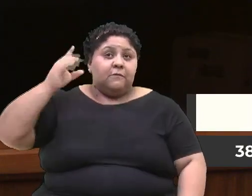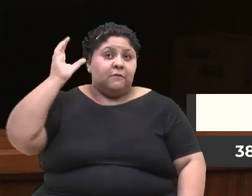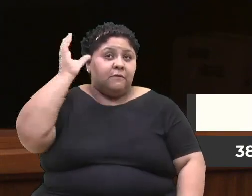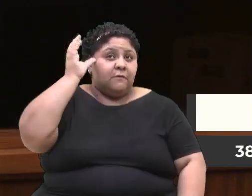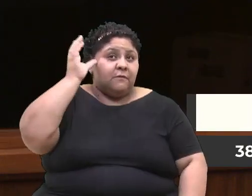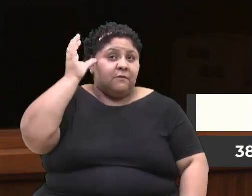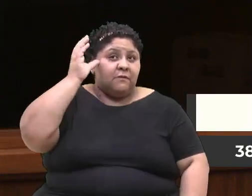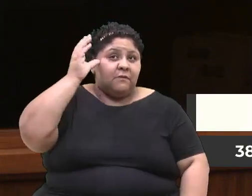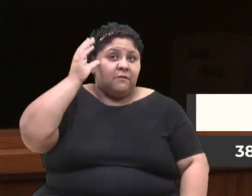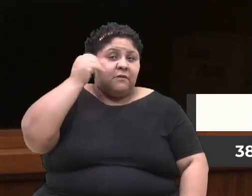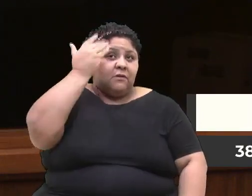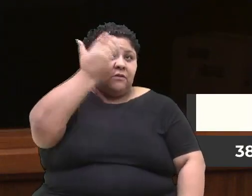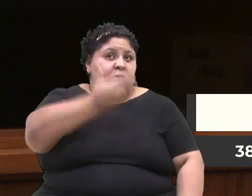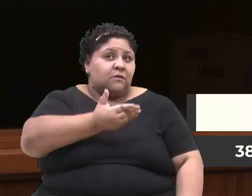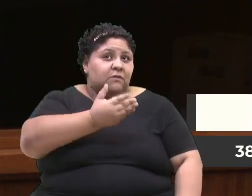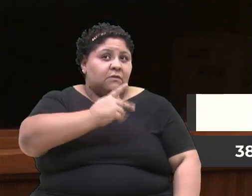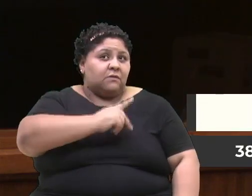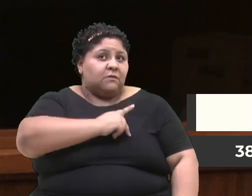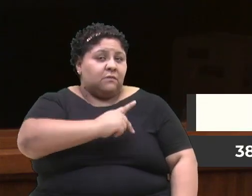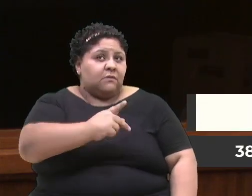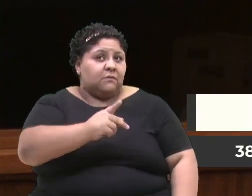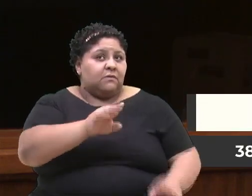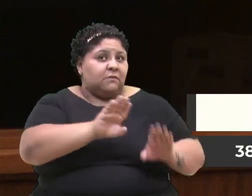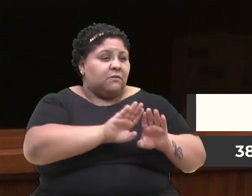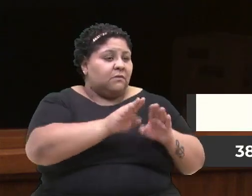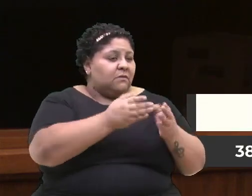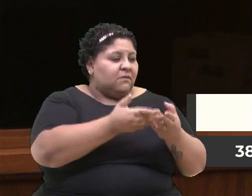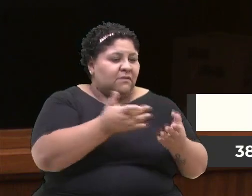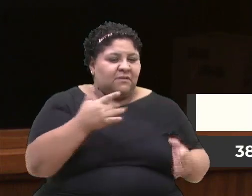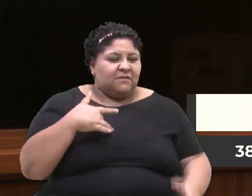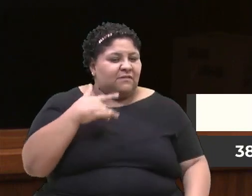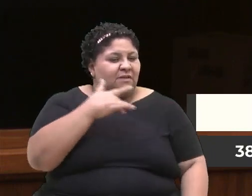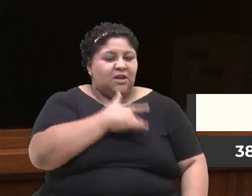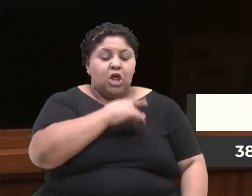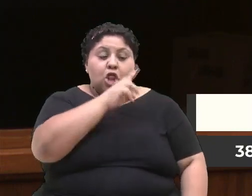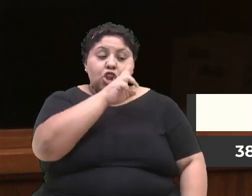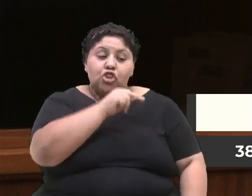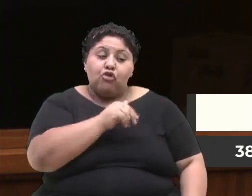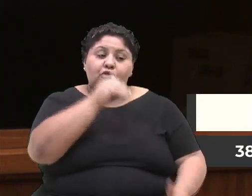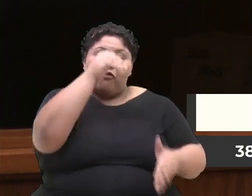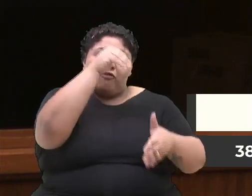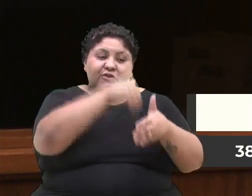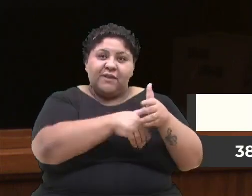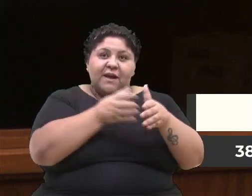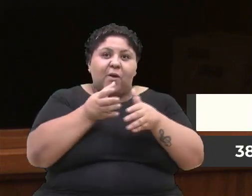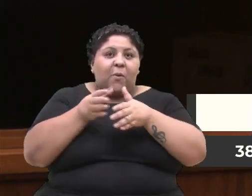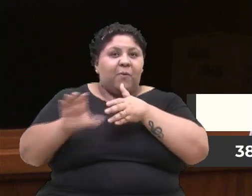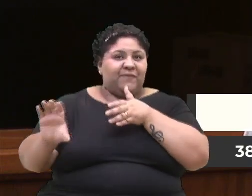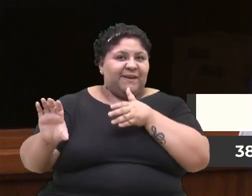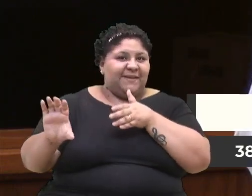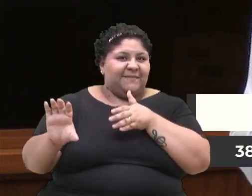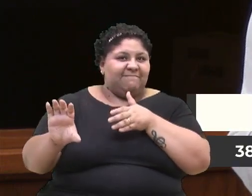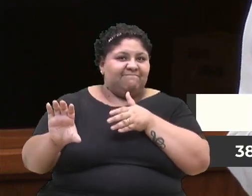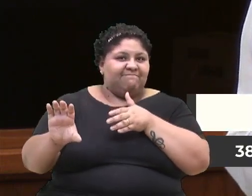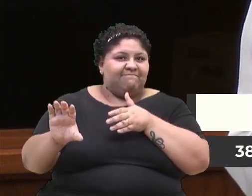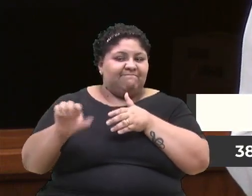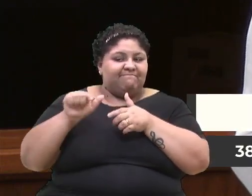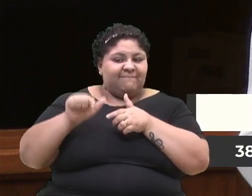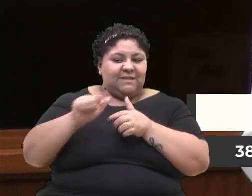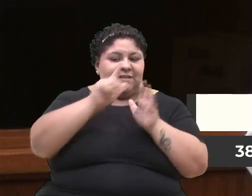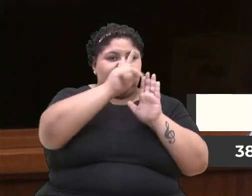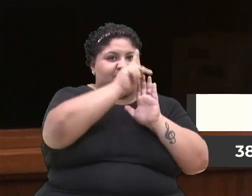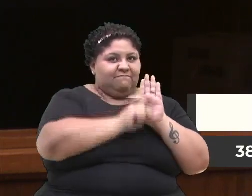como presidente da Comissão de Saúde, jamais poderia votar contrário a esse projeto. O